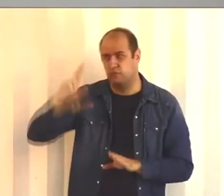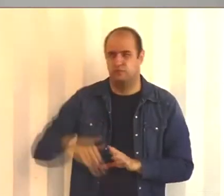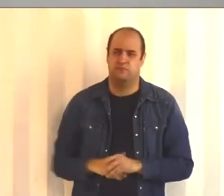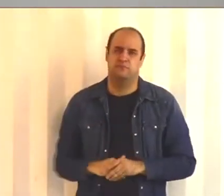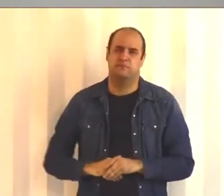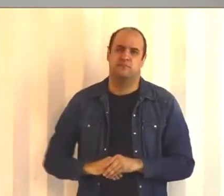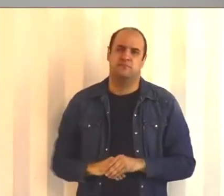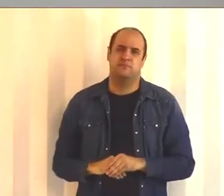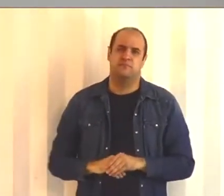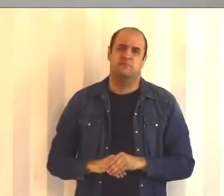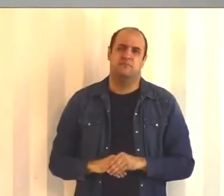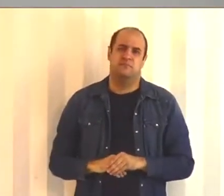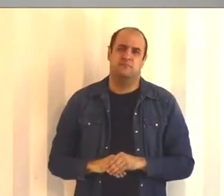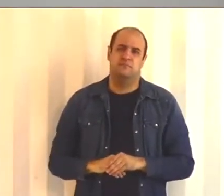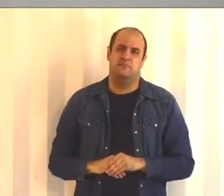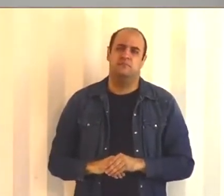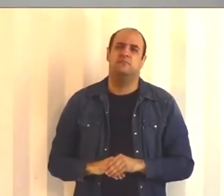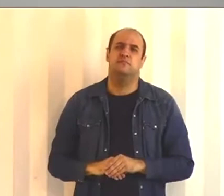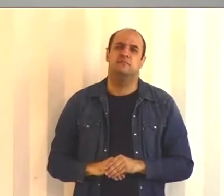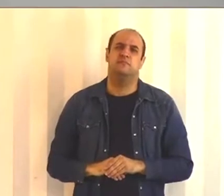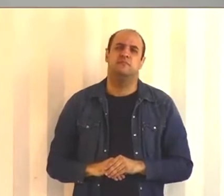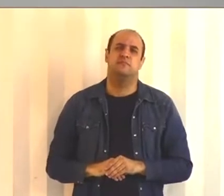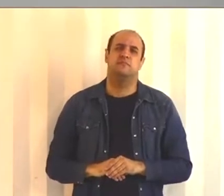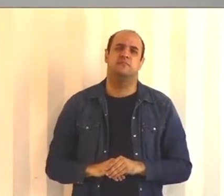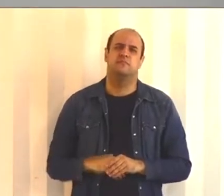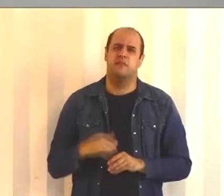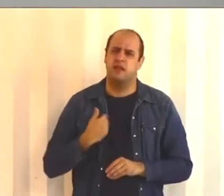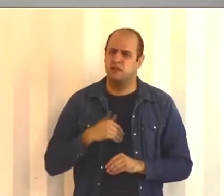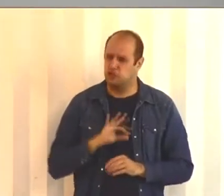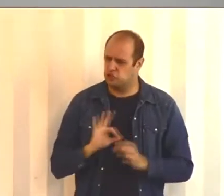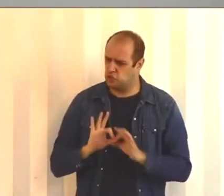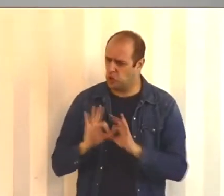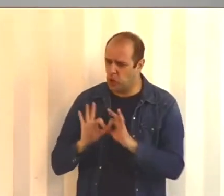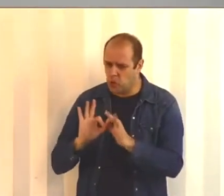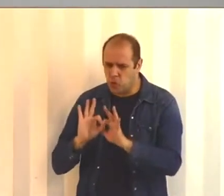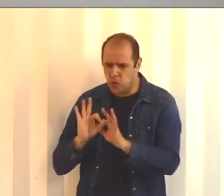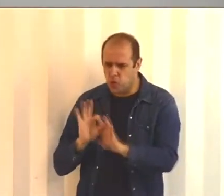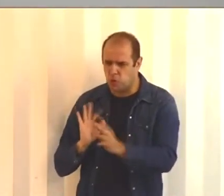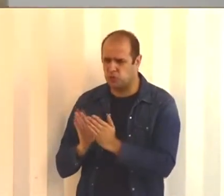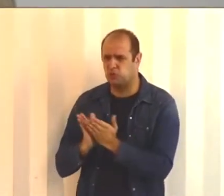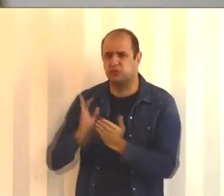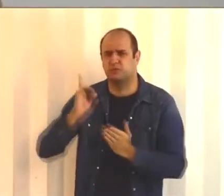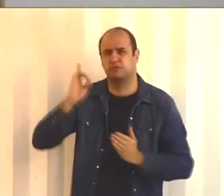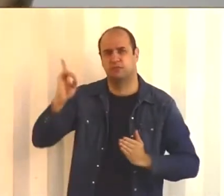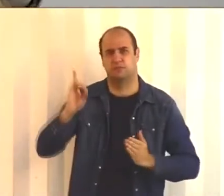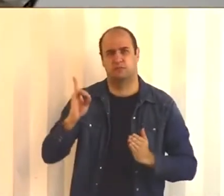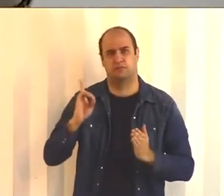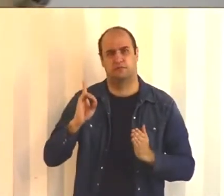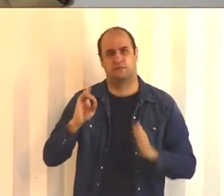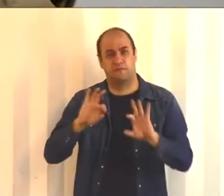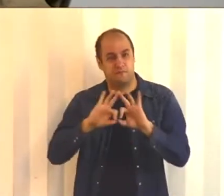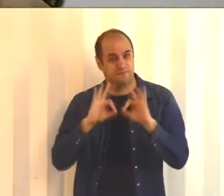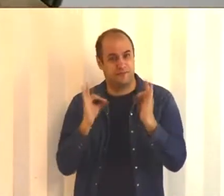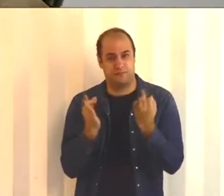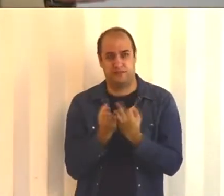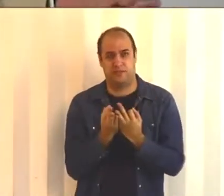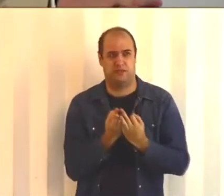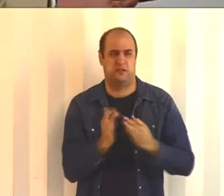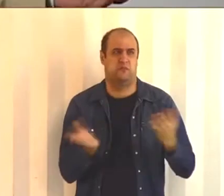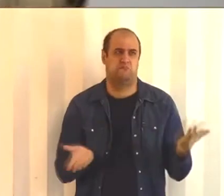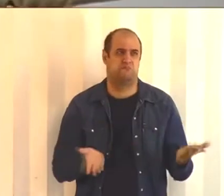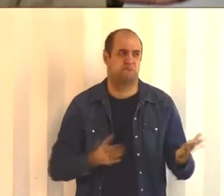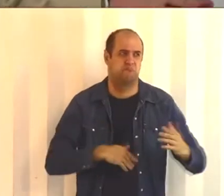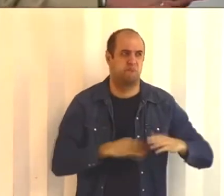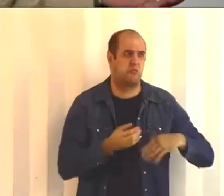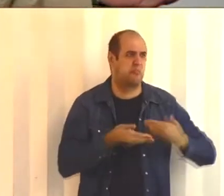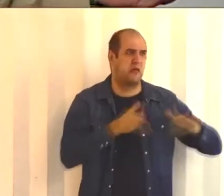Se nós estivermos muito distantes do pensamento bíblico, e nossas famílias nasceram ao acaso, talvez